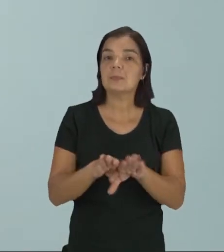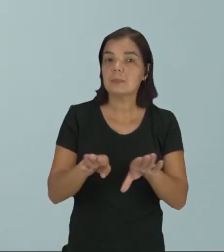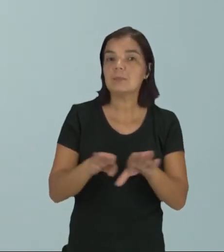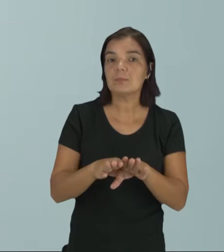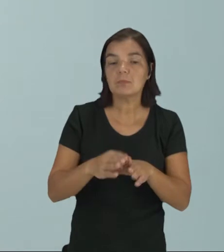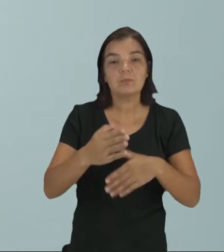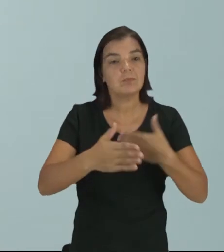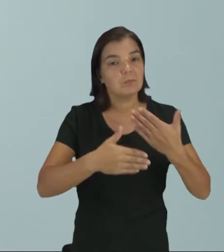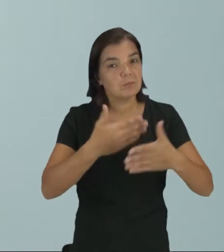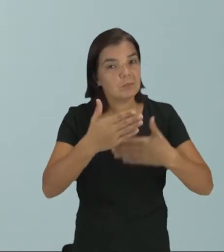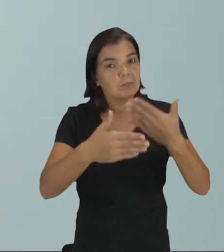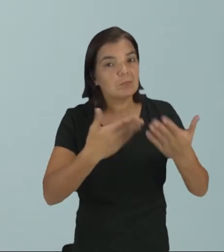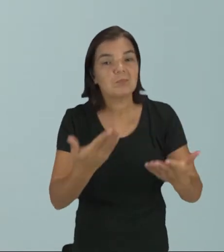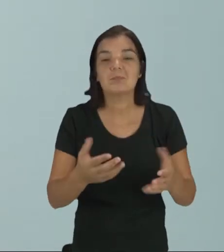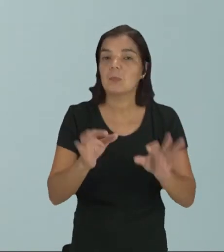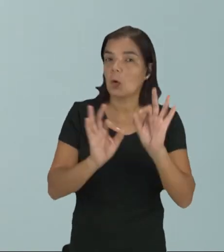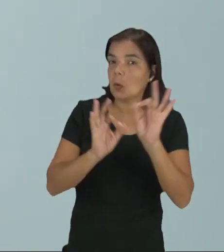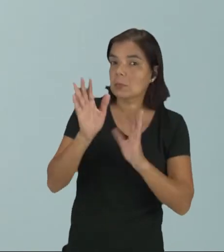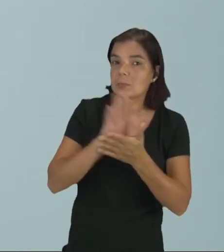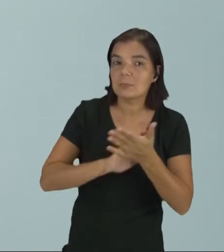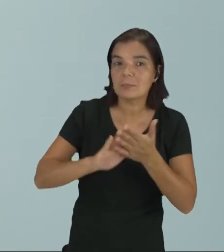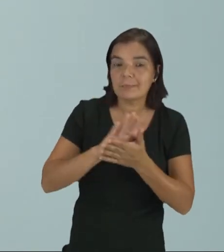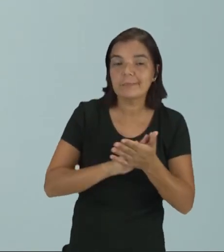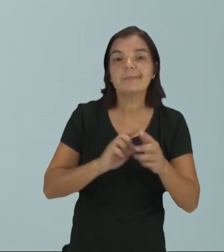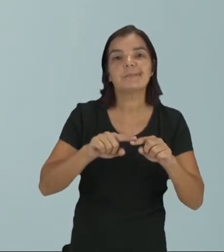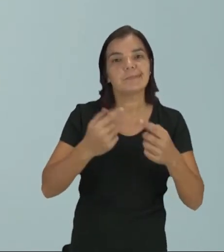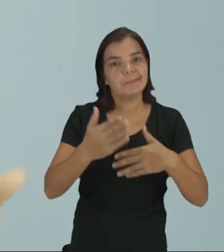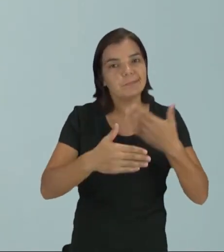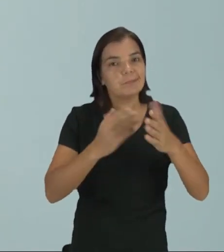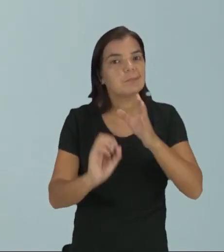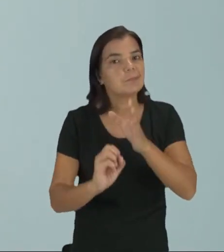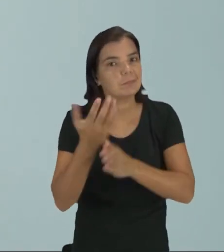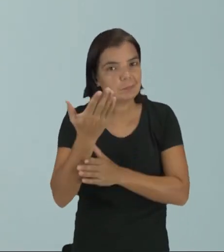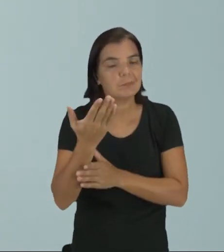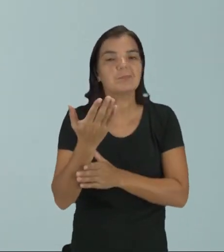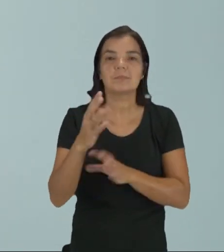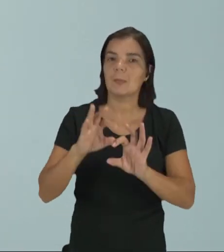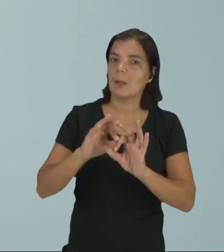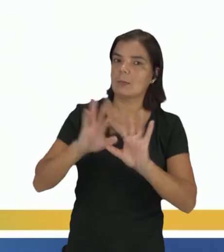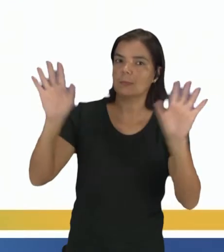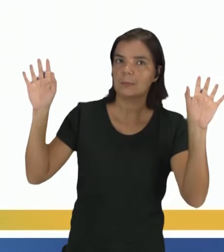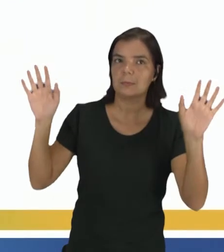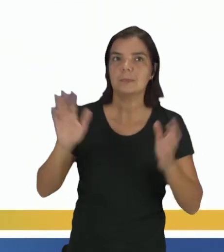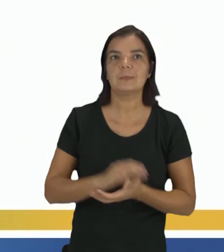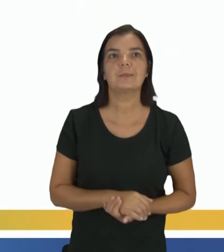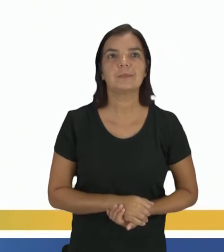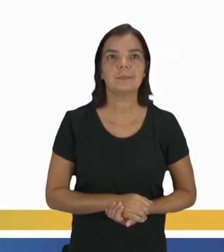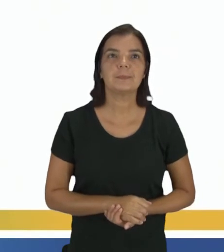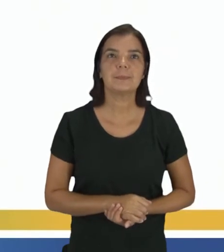esse seu processo ele não foi organizado, ele foi um processo que ele aconteceu um pouco mais solto.